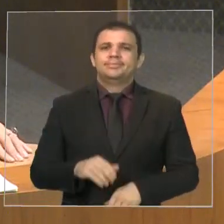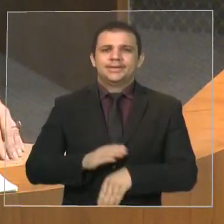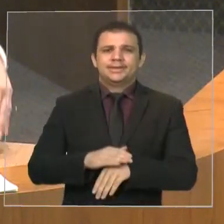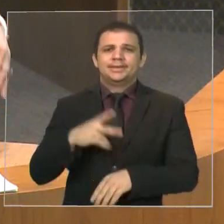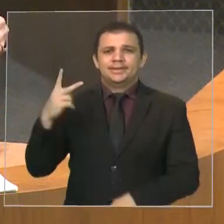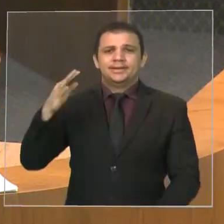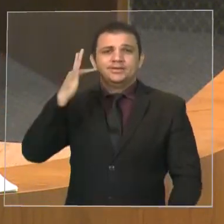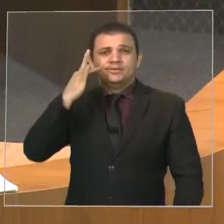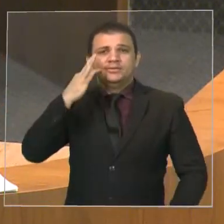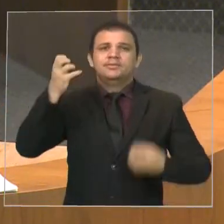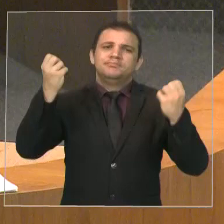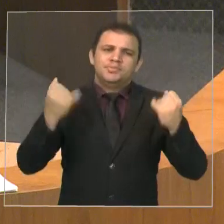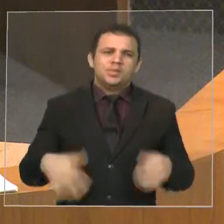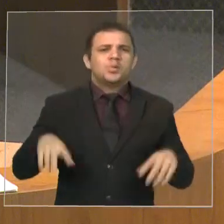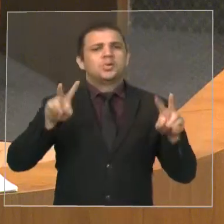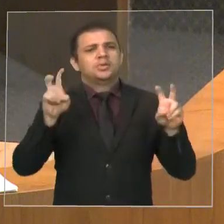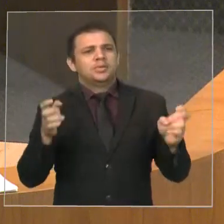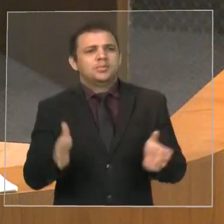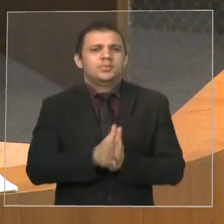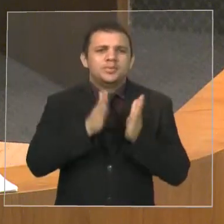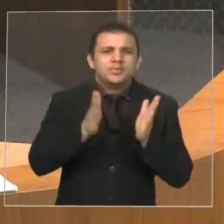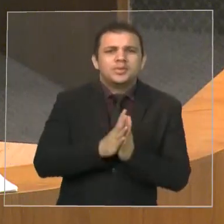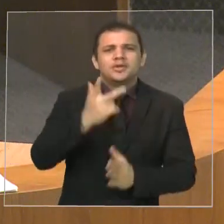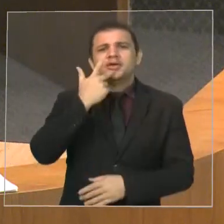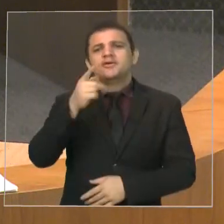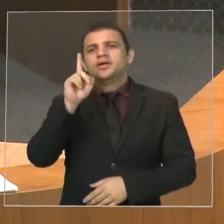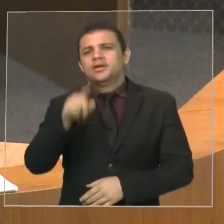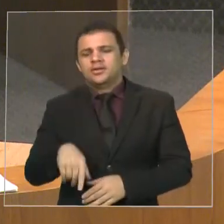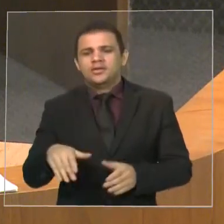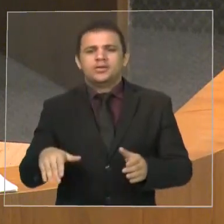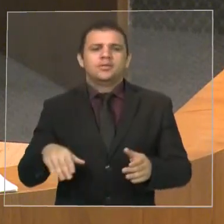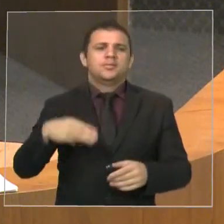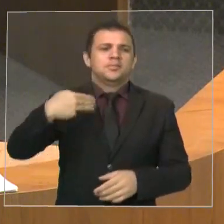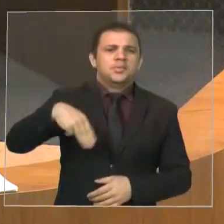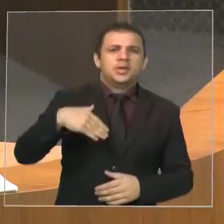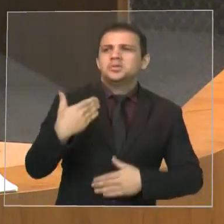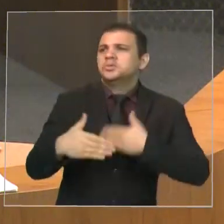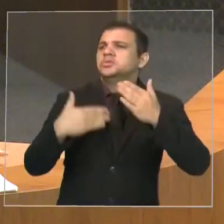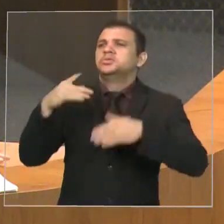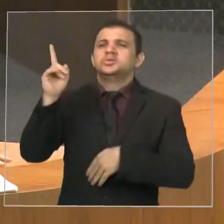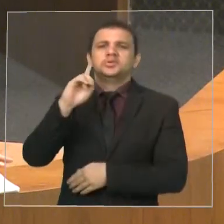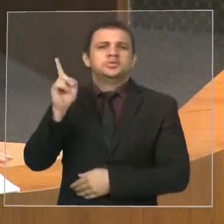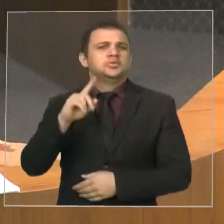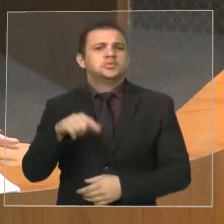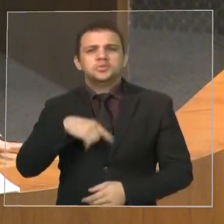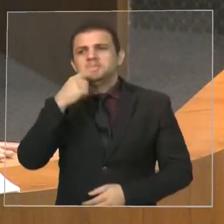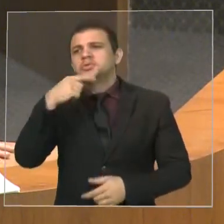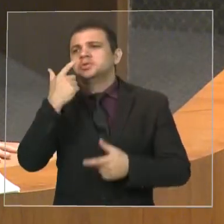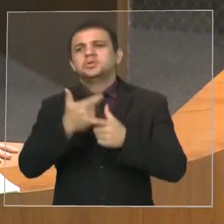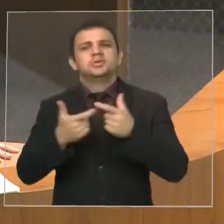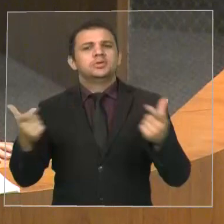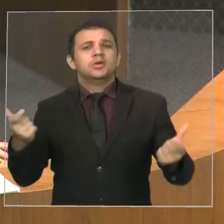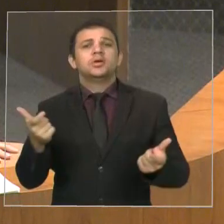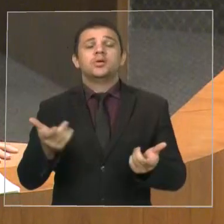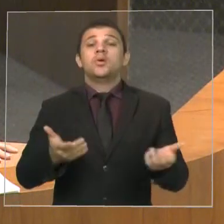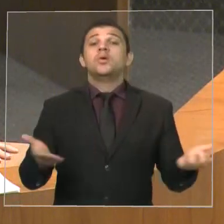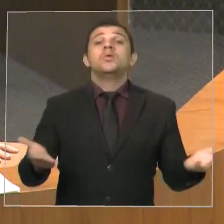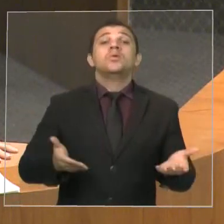que ele disse que o Maranhão era o último no ranking, que o Maranhão não se desenvolvia, não crescia.